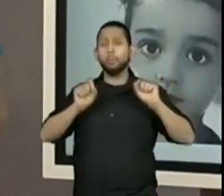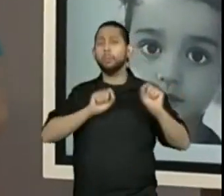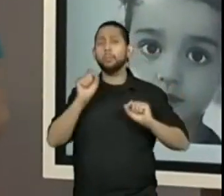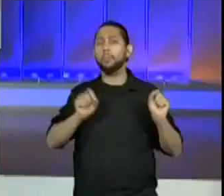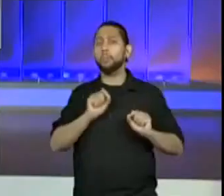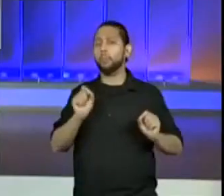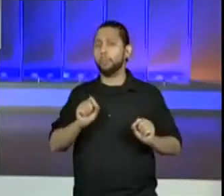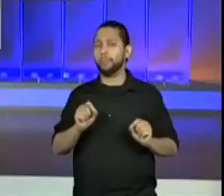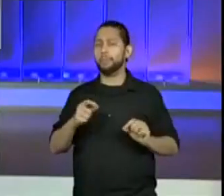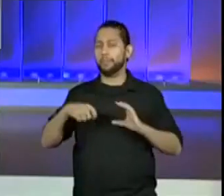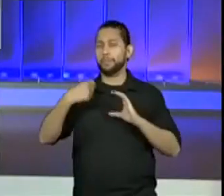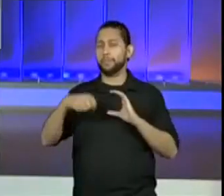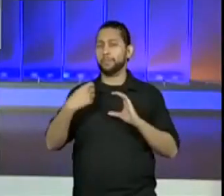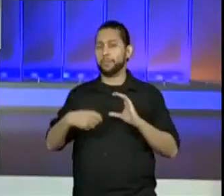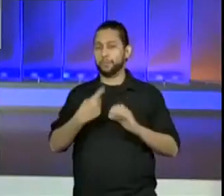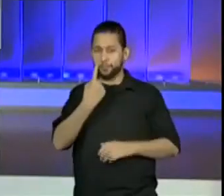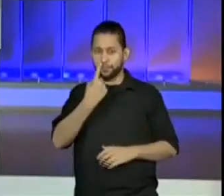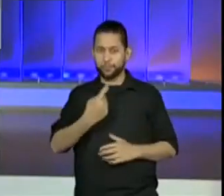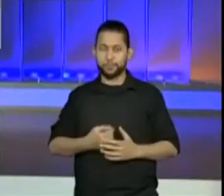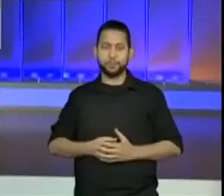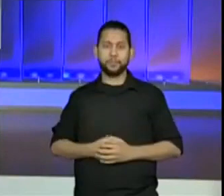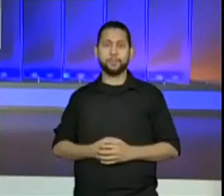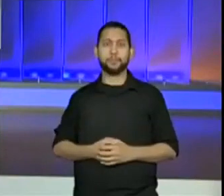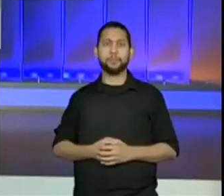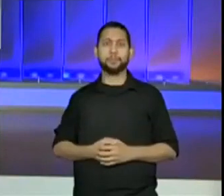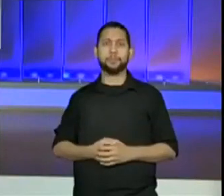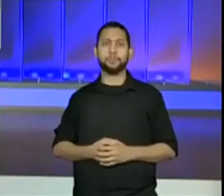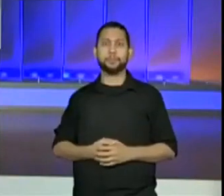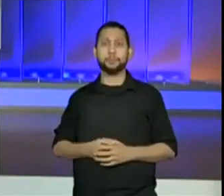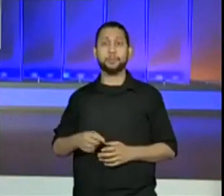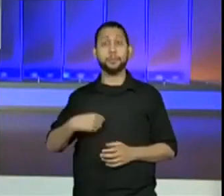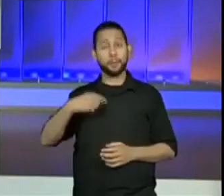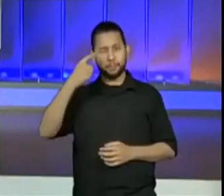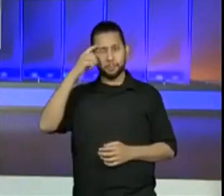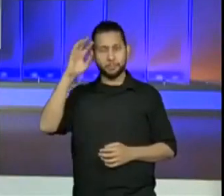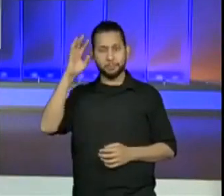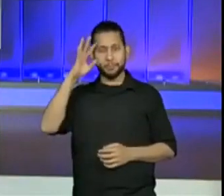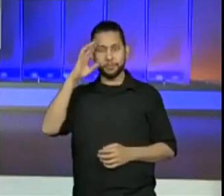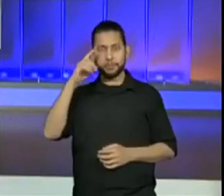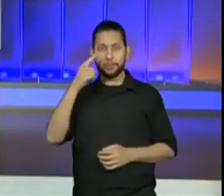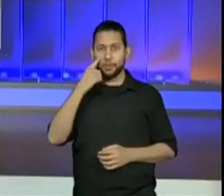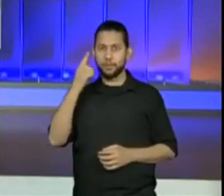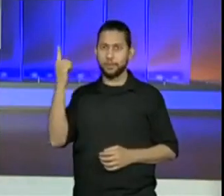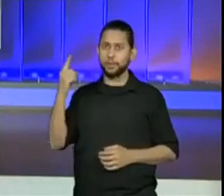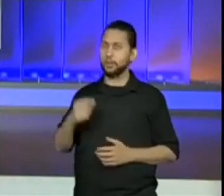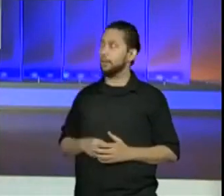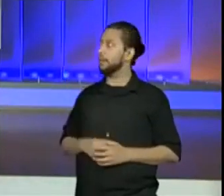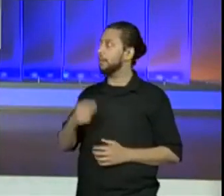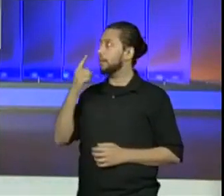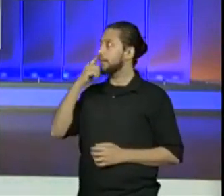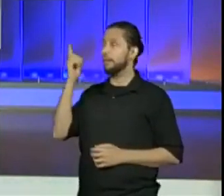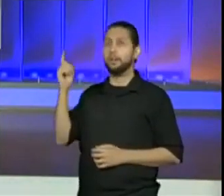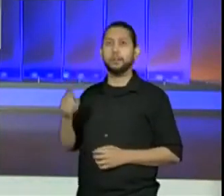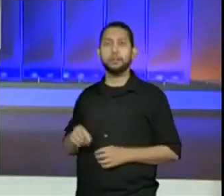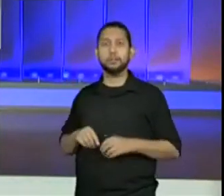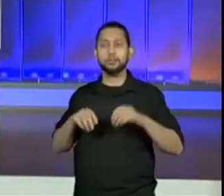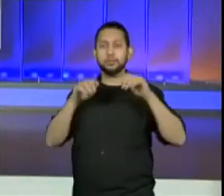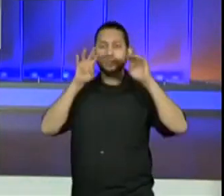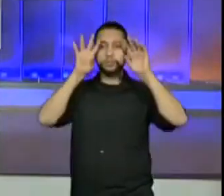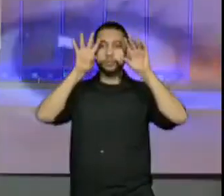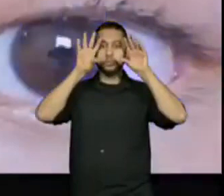Atenção ao VT 1. E enquanto pensamos, já apontaram ali cílios, observem.